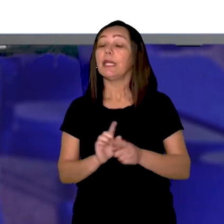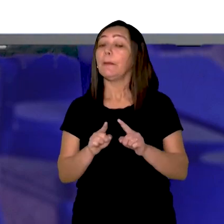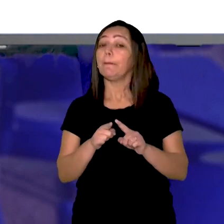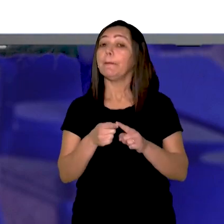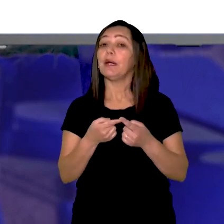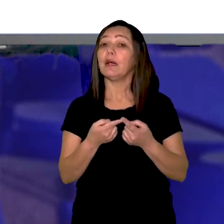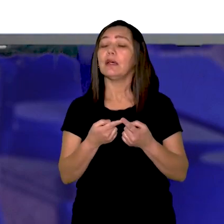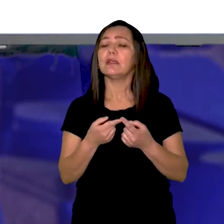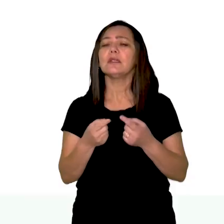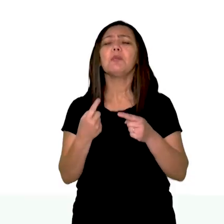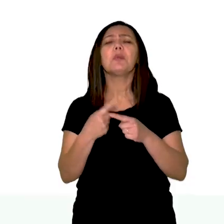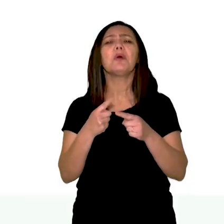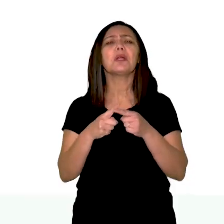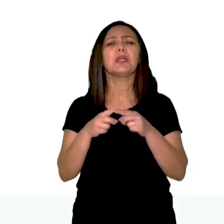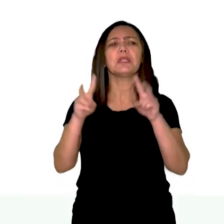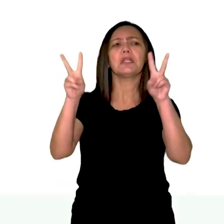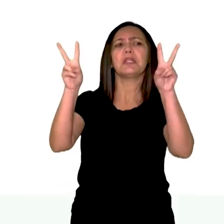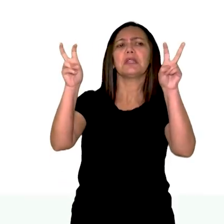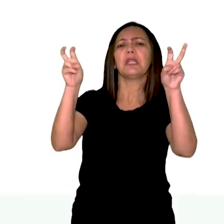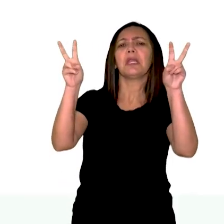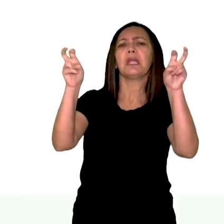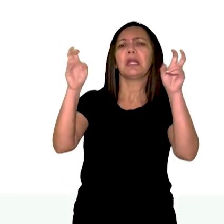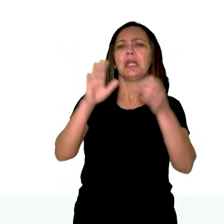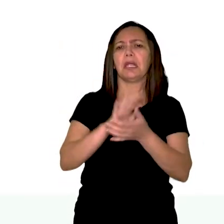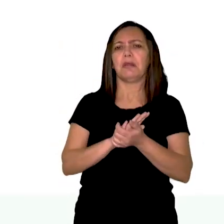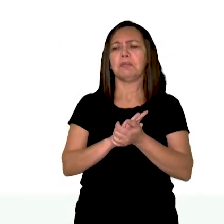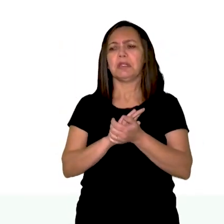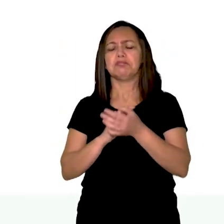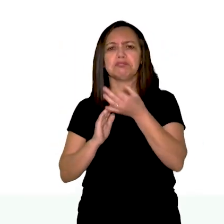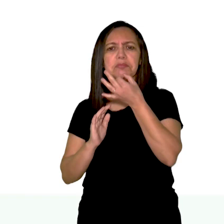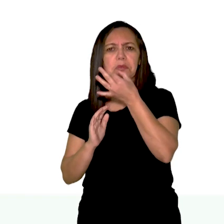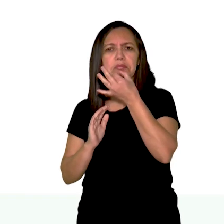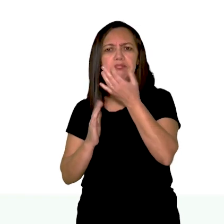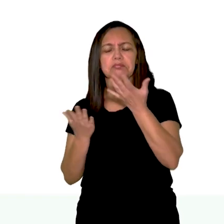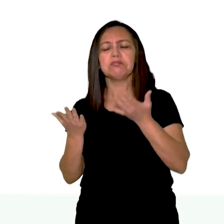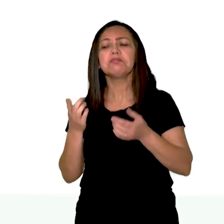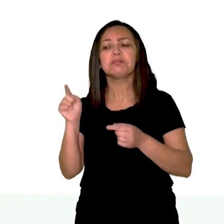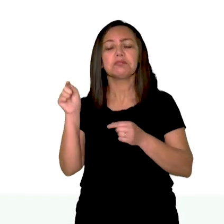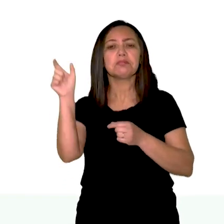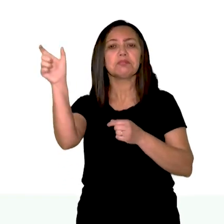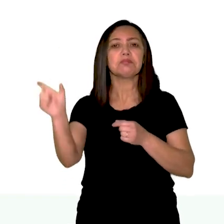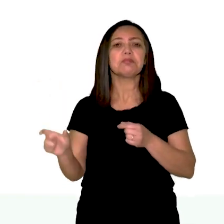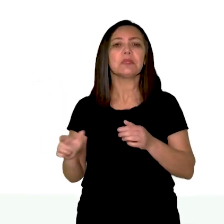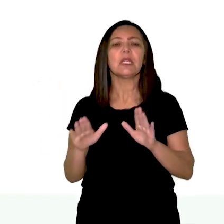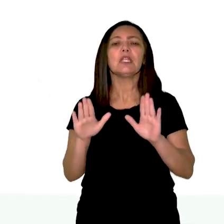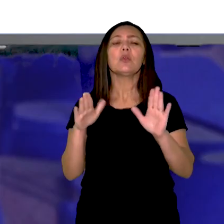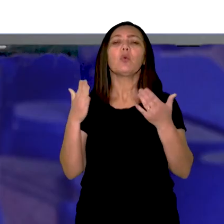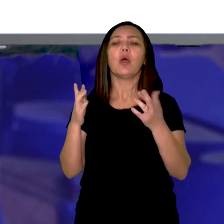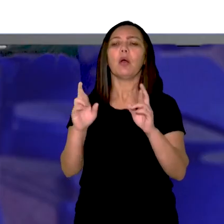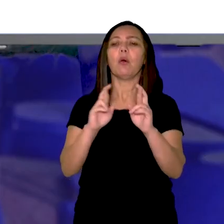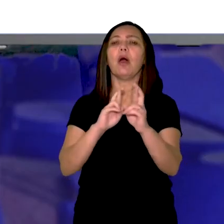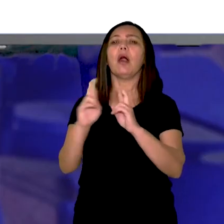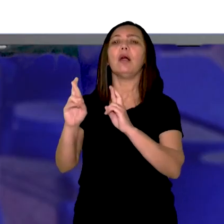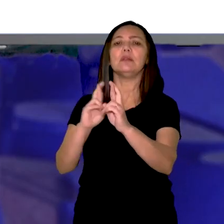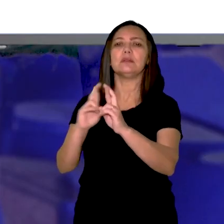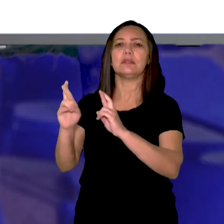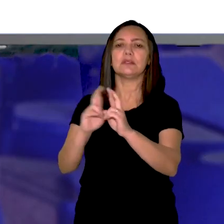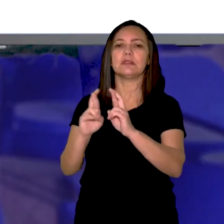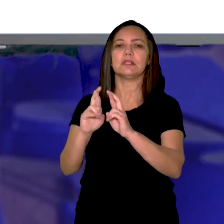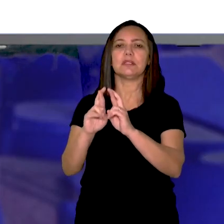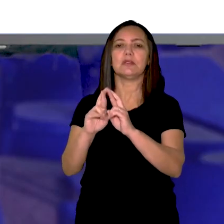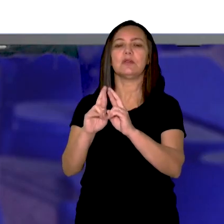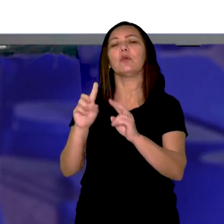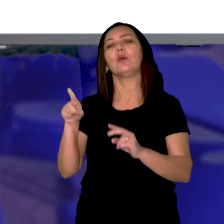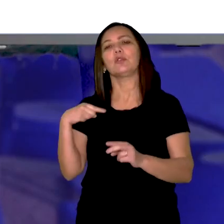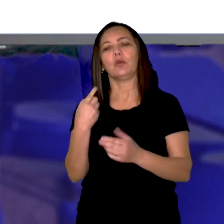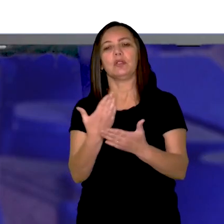Mas por que estamos falando sobre senso comum nessa aula? E qual a relação dela com o nosso